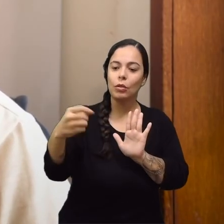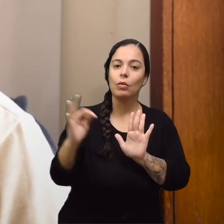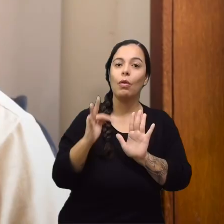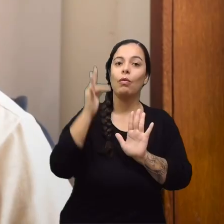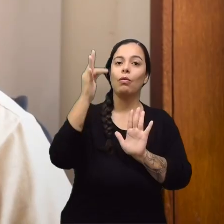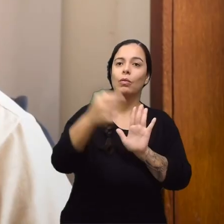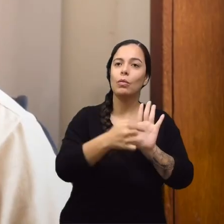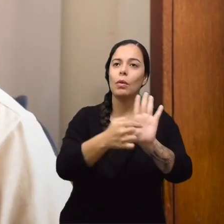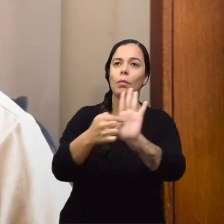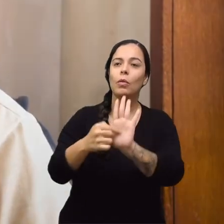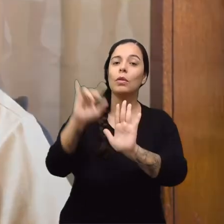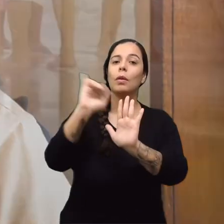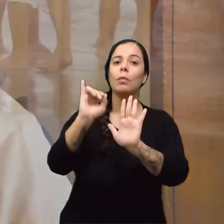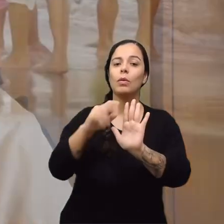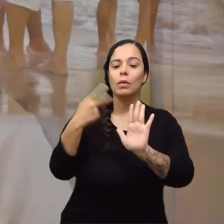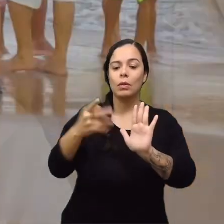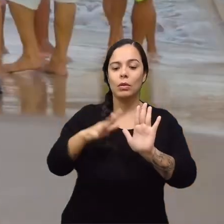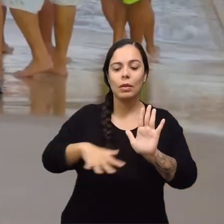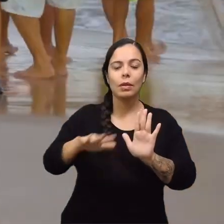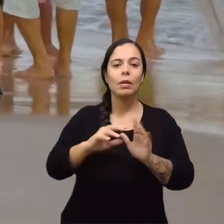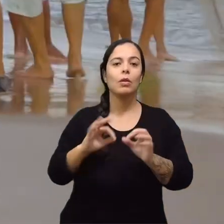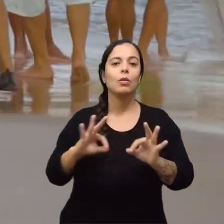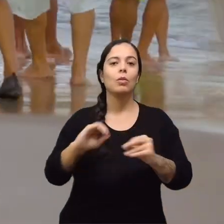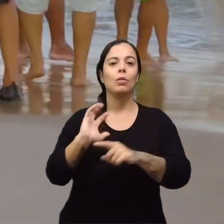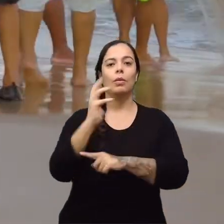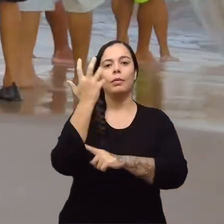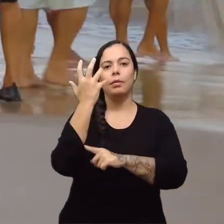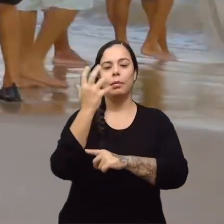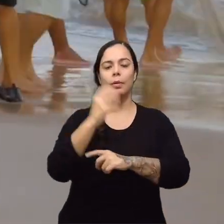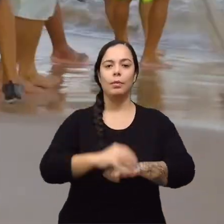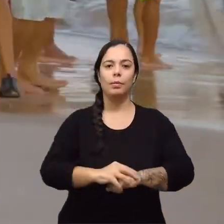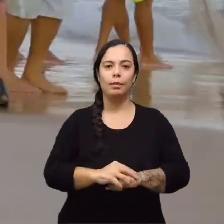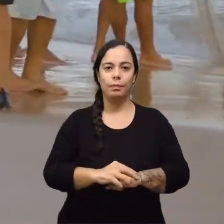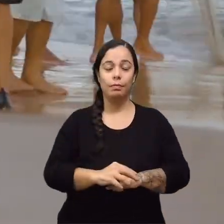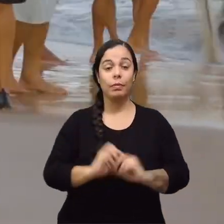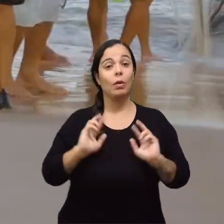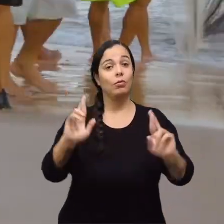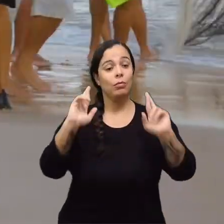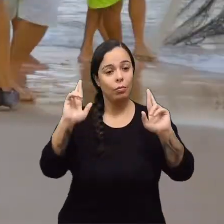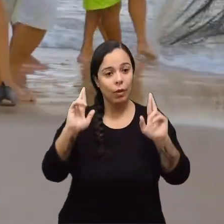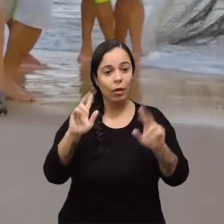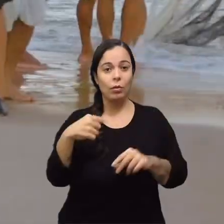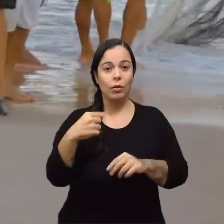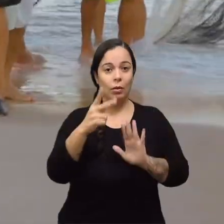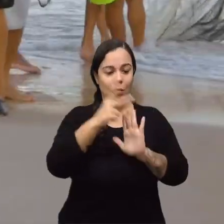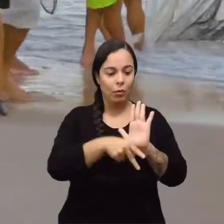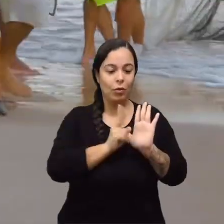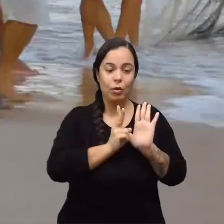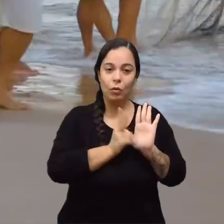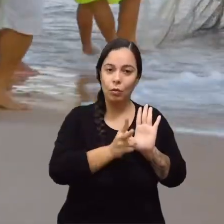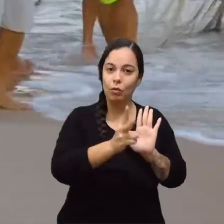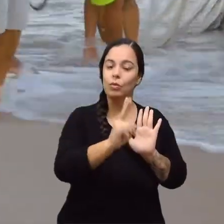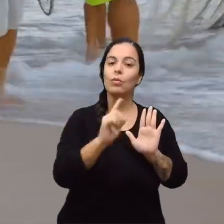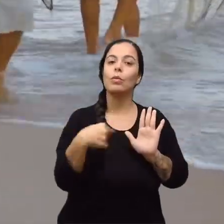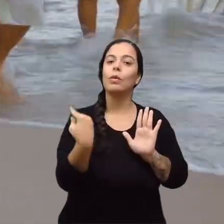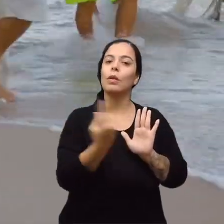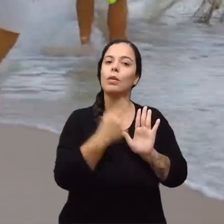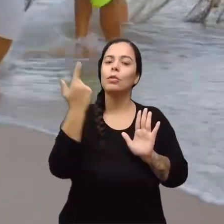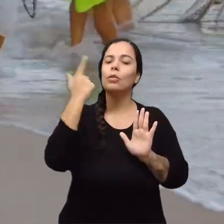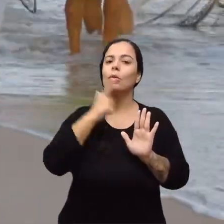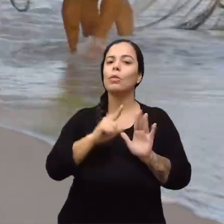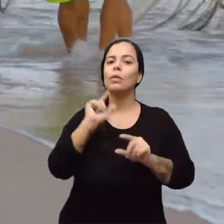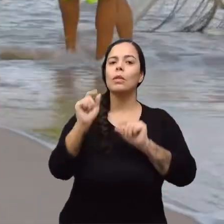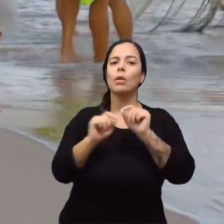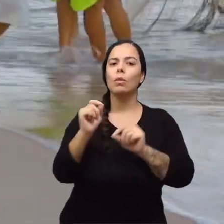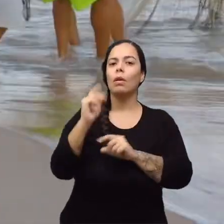a importância e o que aconteceu dentro da nossa área aqui da nossa unidade. Espero que continue um projeto e que a